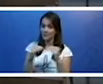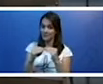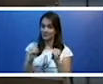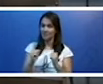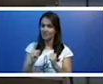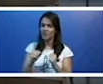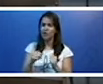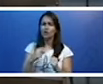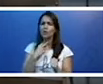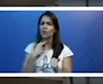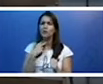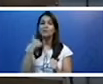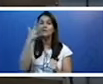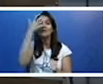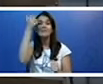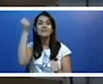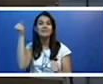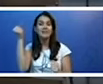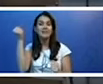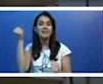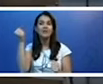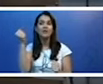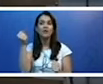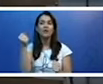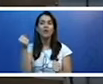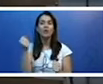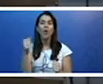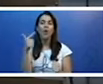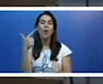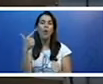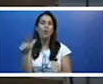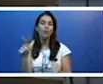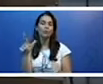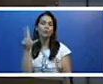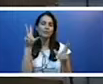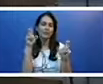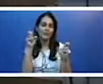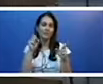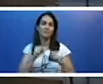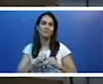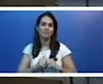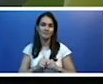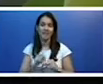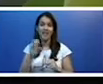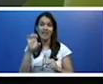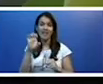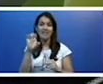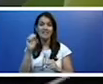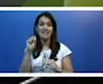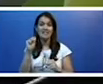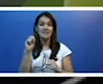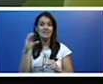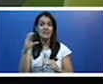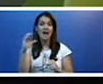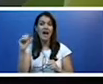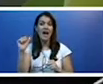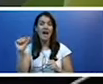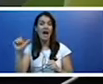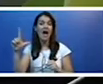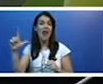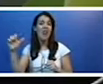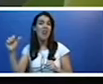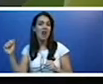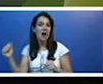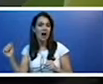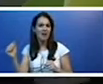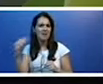de faltar um tipo especial de razão, que é a escala. Vocês já aprenderam o